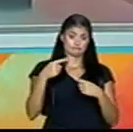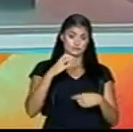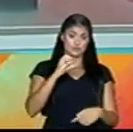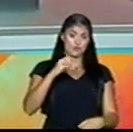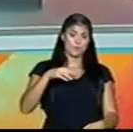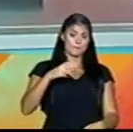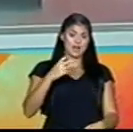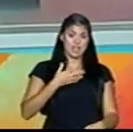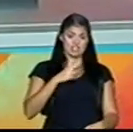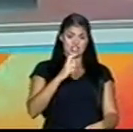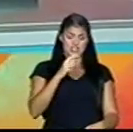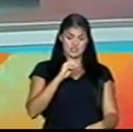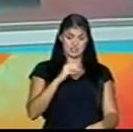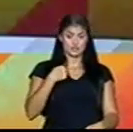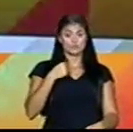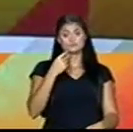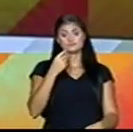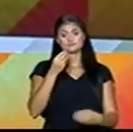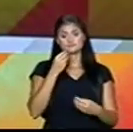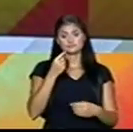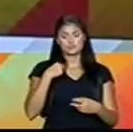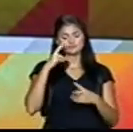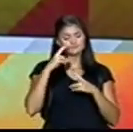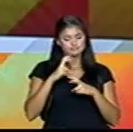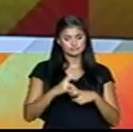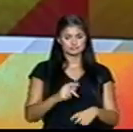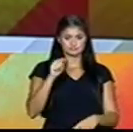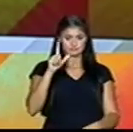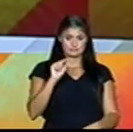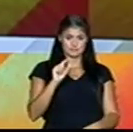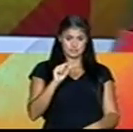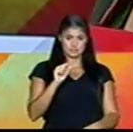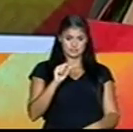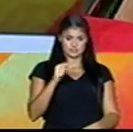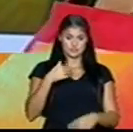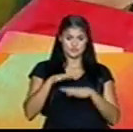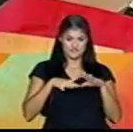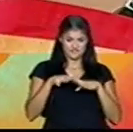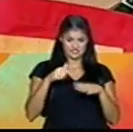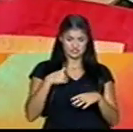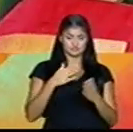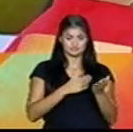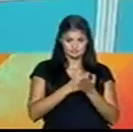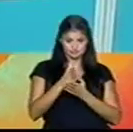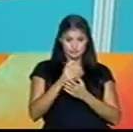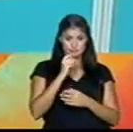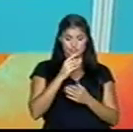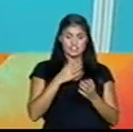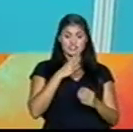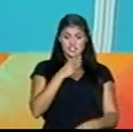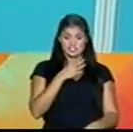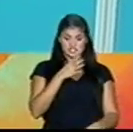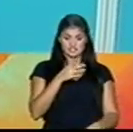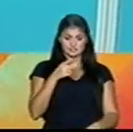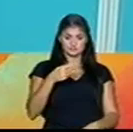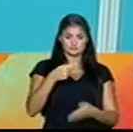perguntando aqui e acolá, e fui lendo e fui investigando, mas muito. Temos que andar. Feito por mim. Andar. Ora bem, posso ir dizendo? Sim. Claro. Ora bem, então, só.